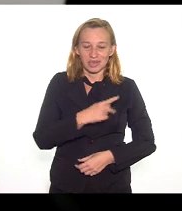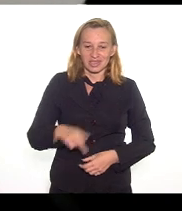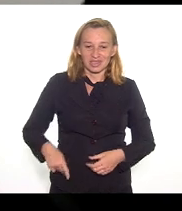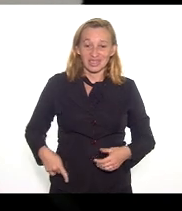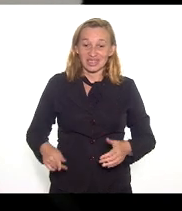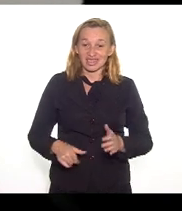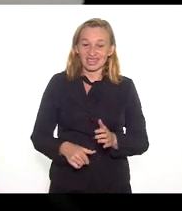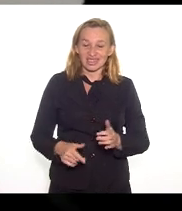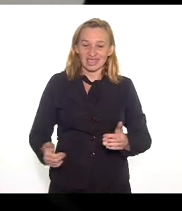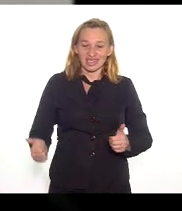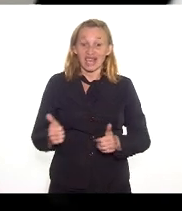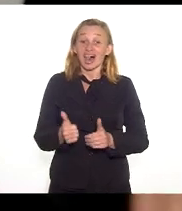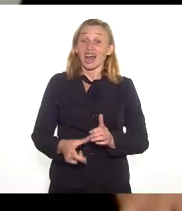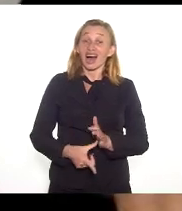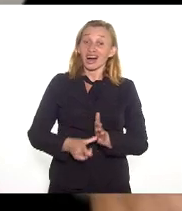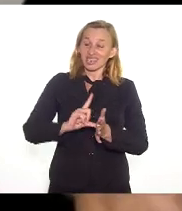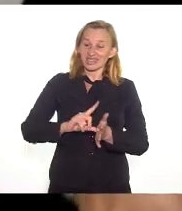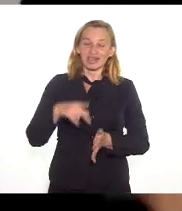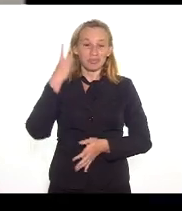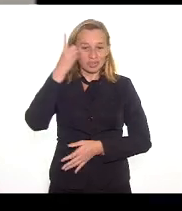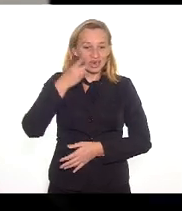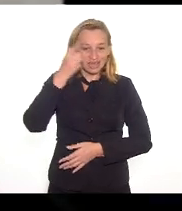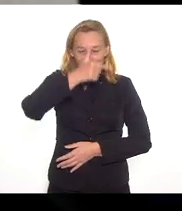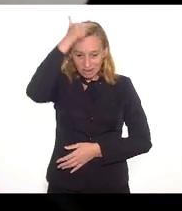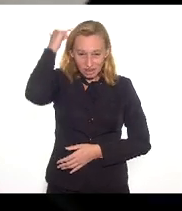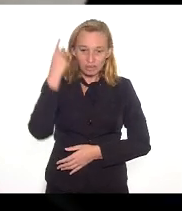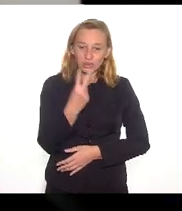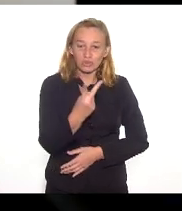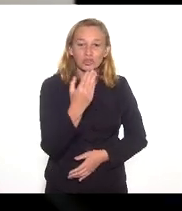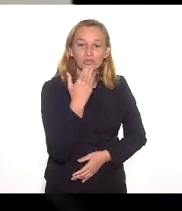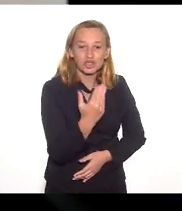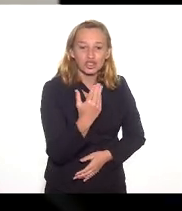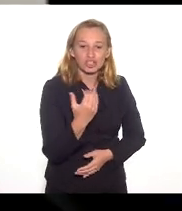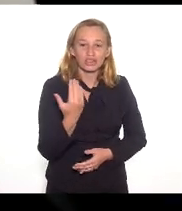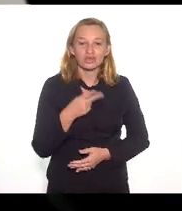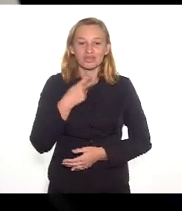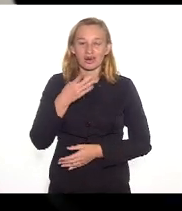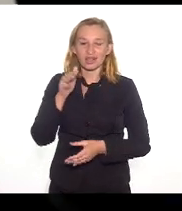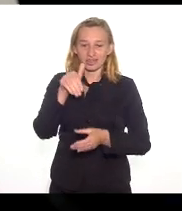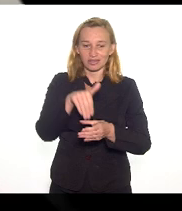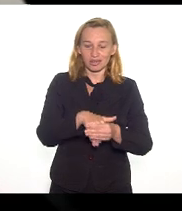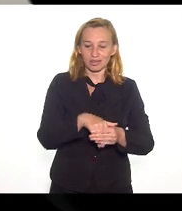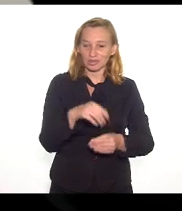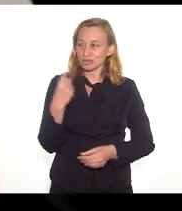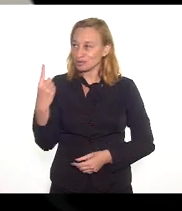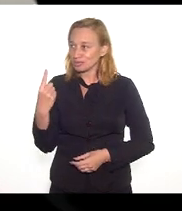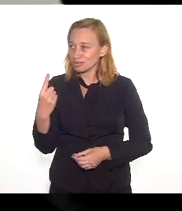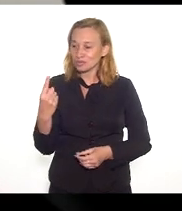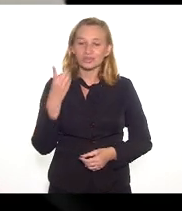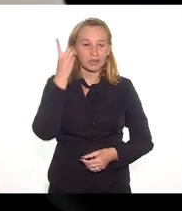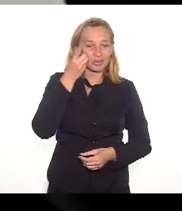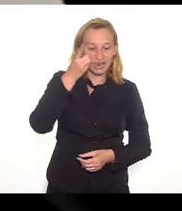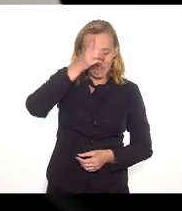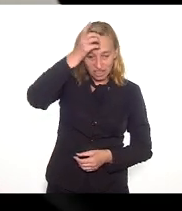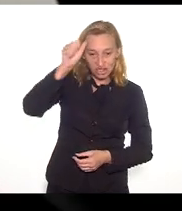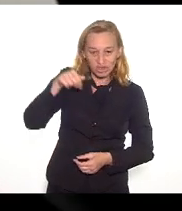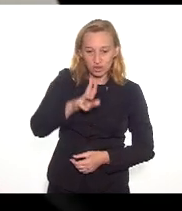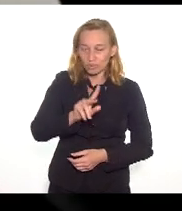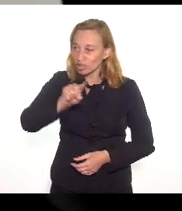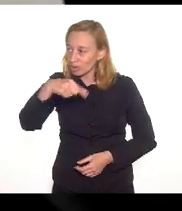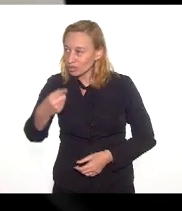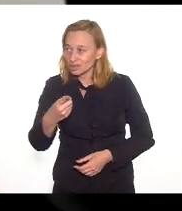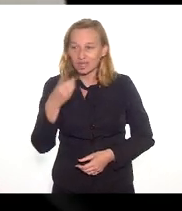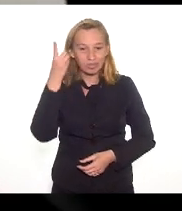porém, deputado Luiz Paulo, há dois pedidos de declaração de voto. Um da deputada Tia Ju, o outro da